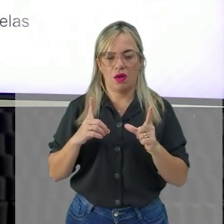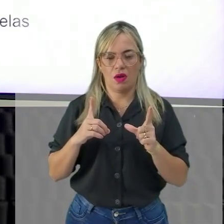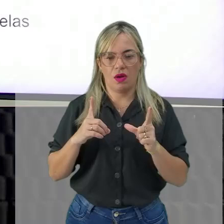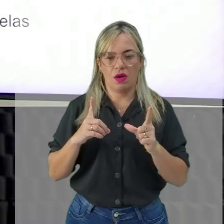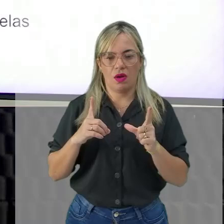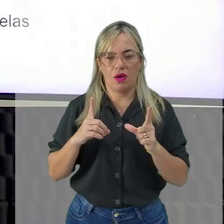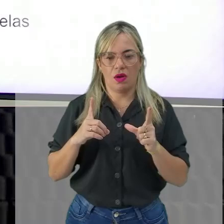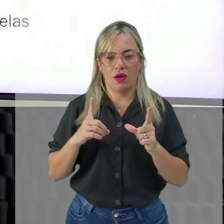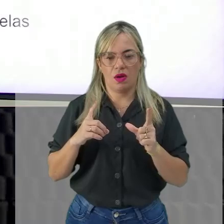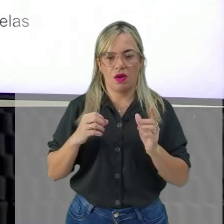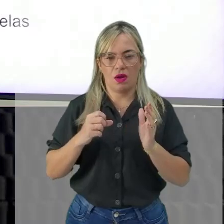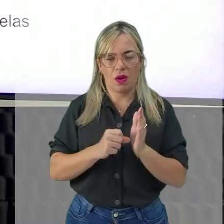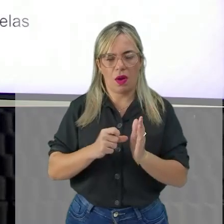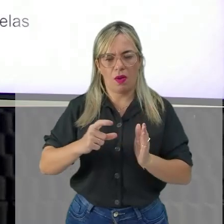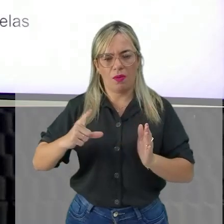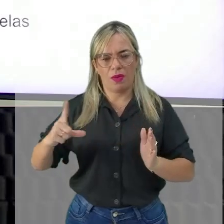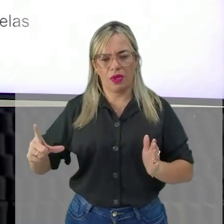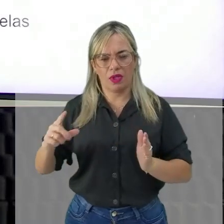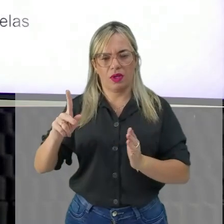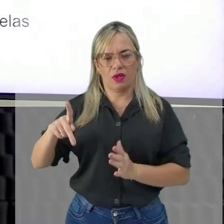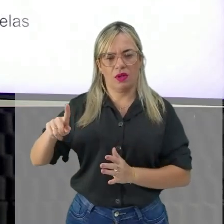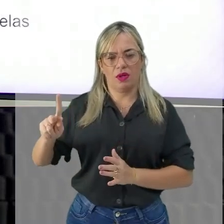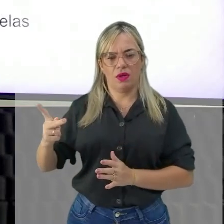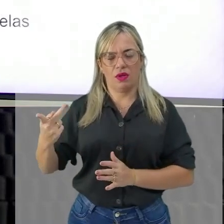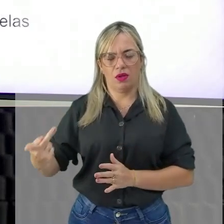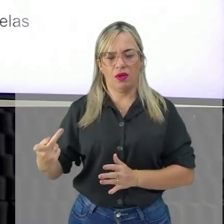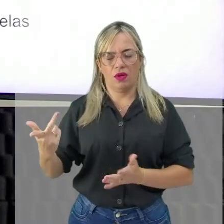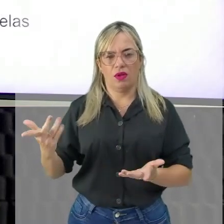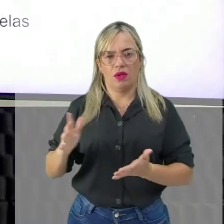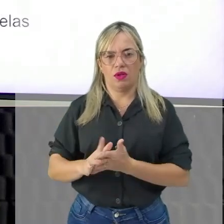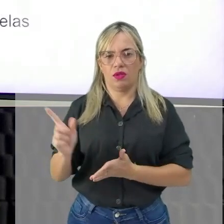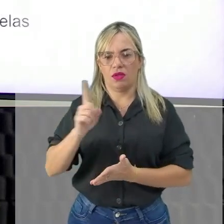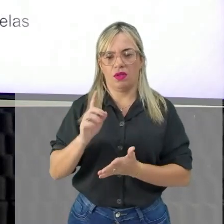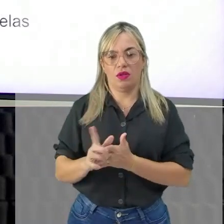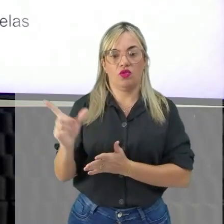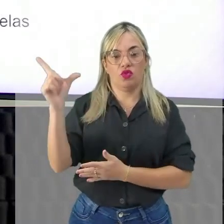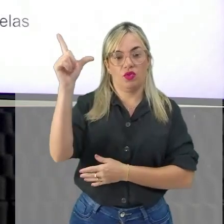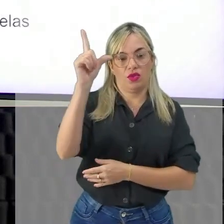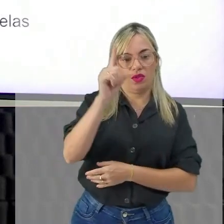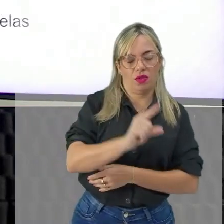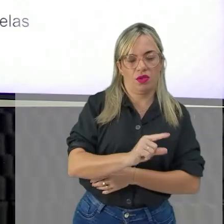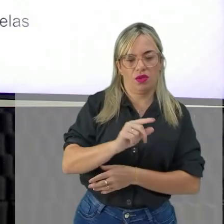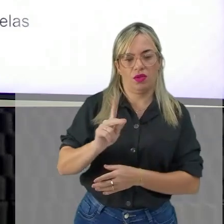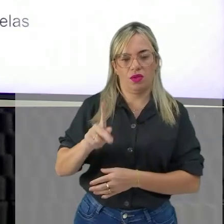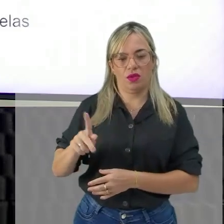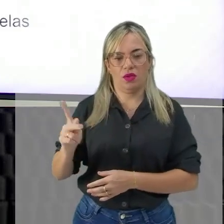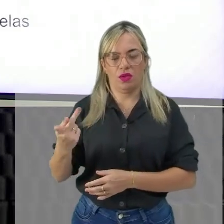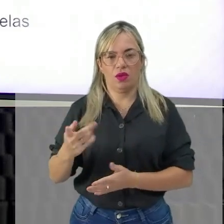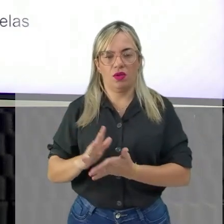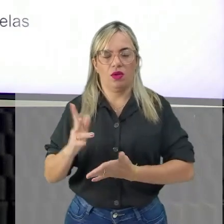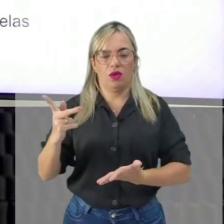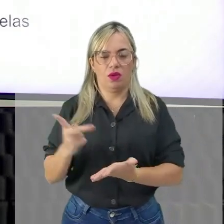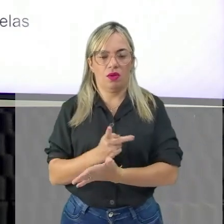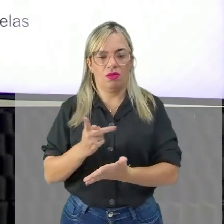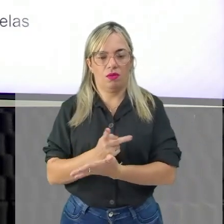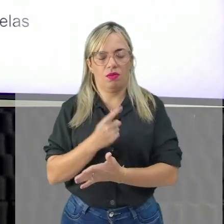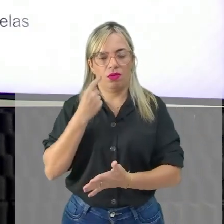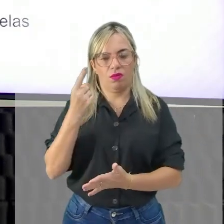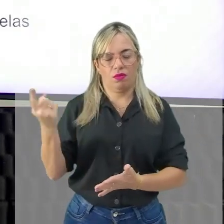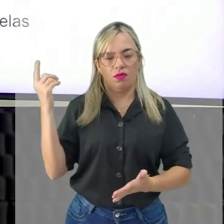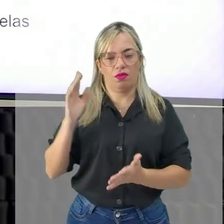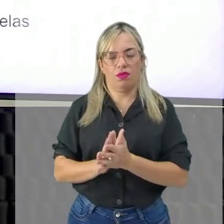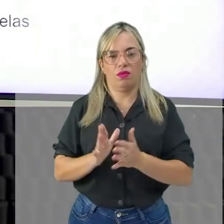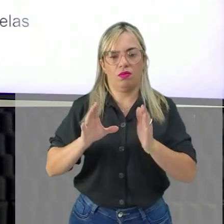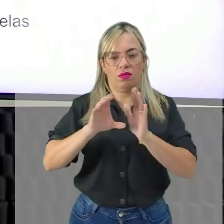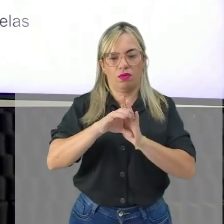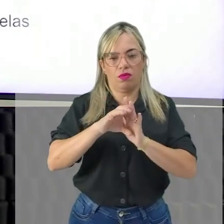Aumentar o pH, ácido aumenta pH? Não, né? Ácido diminui pH. Então, isso aqui já está errado, inclusive por esse